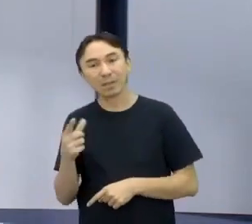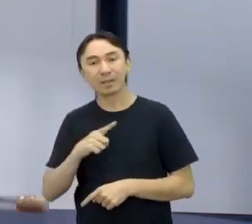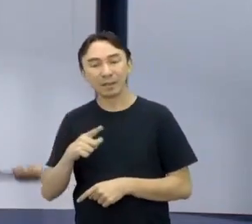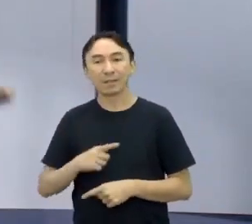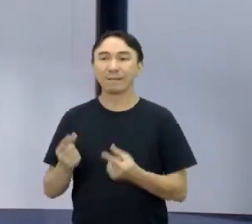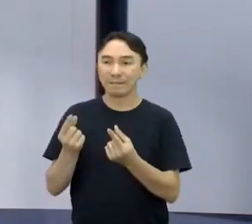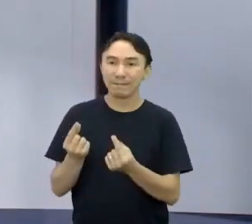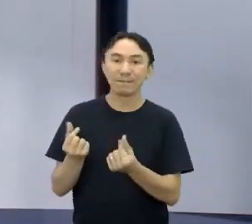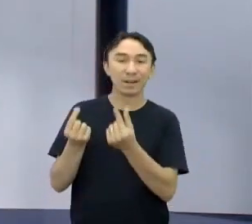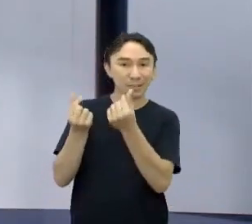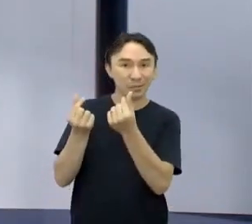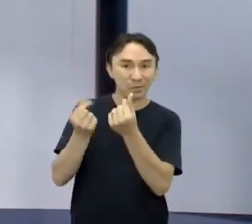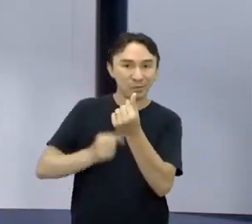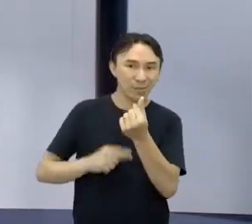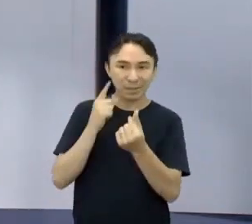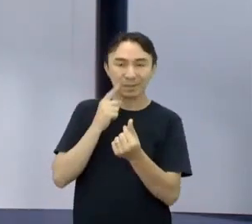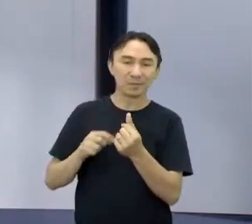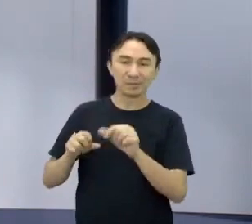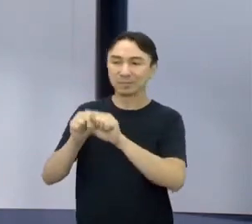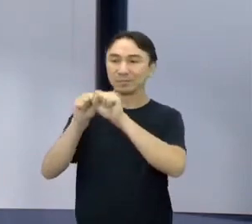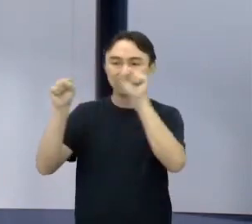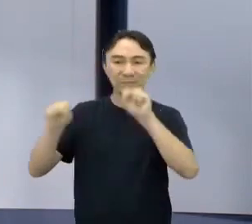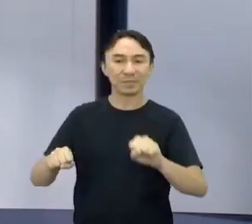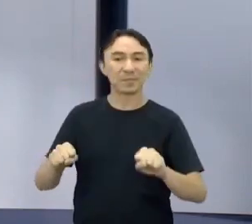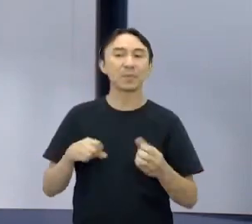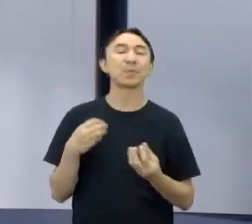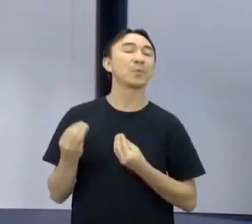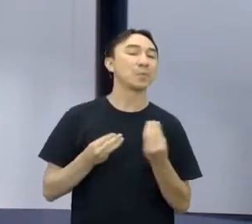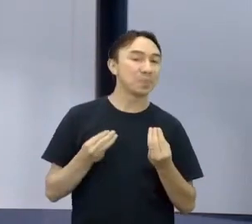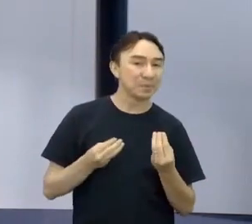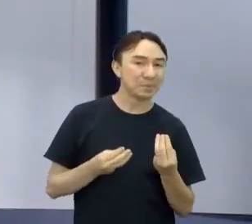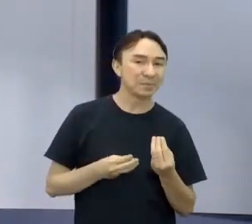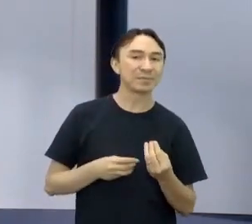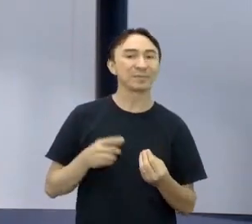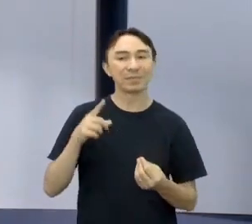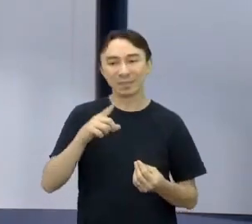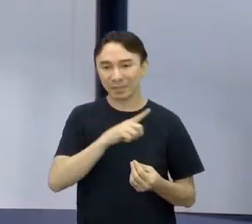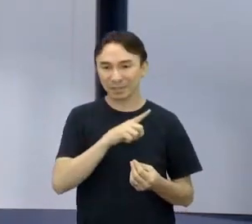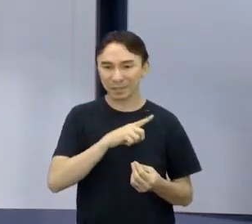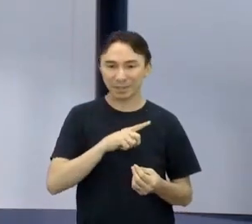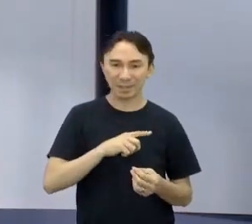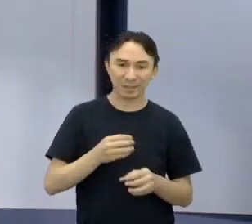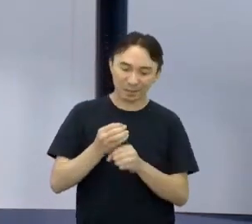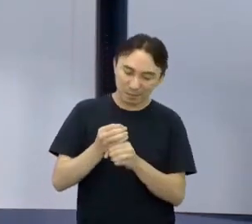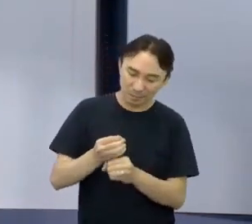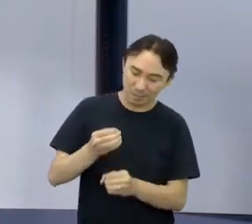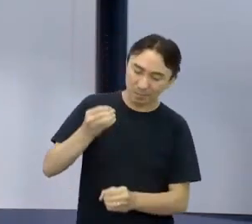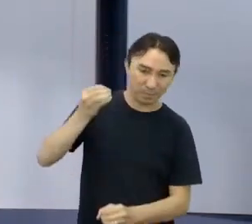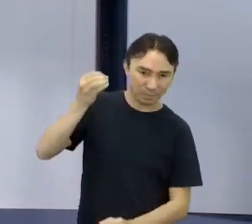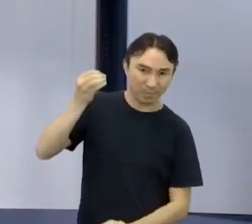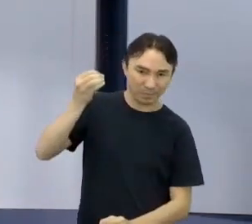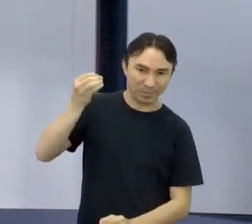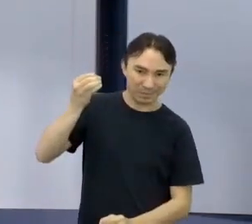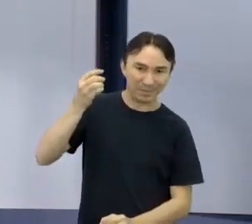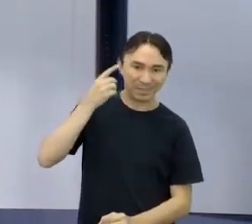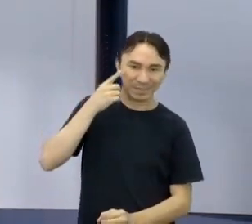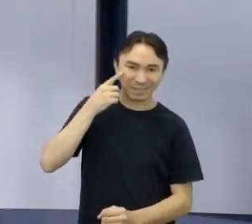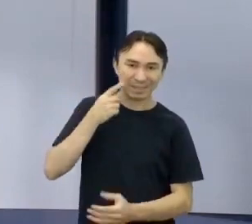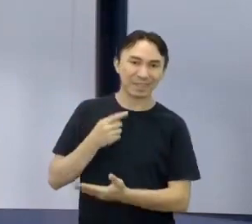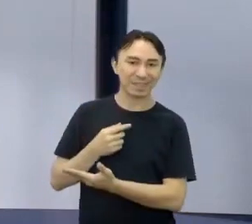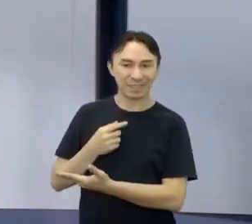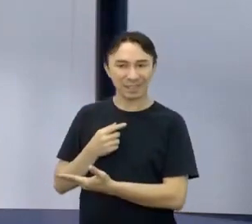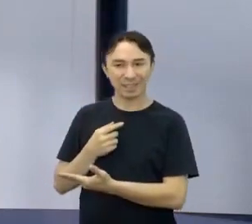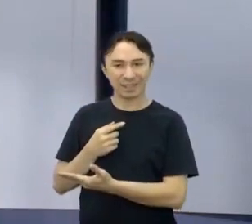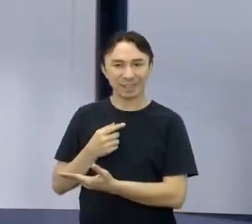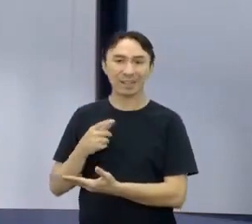aí na aula anterior a gente trouxe esse aparato aqui tecnológico, né, que é uma mangueira de nível que a gente comprou aí. Essa mangueira